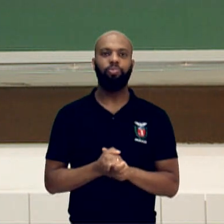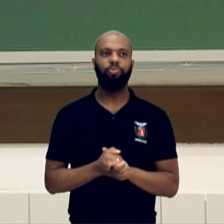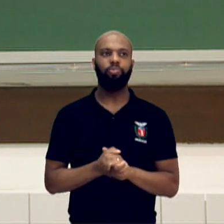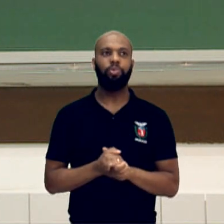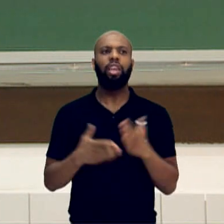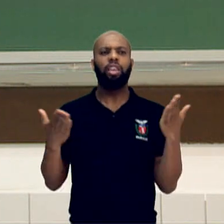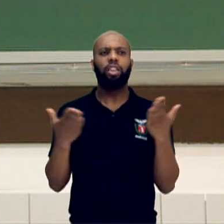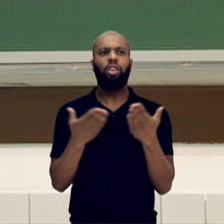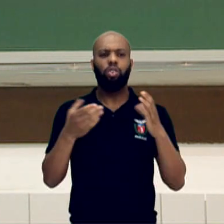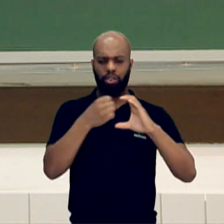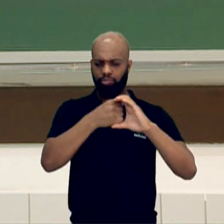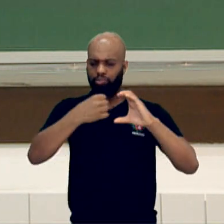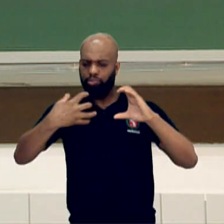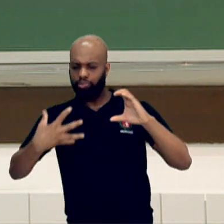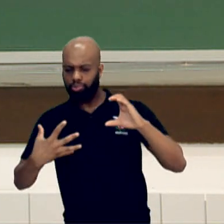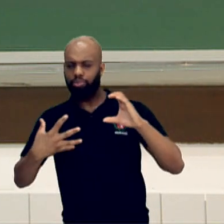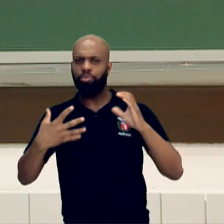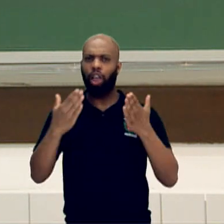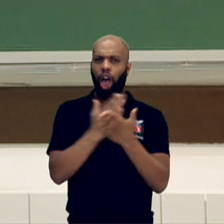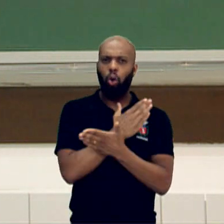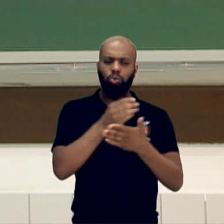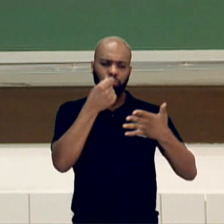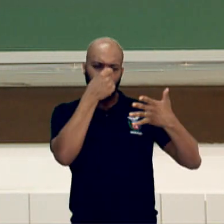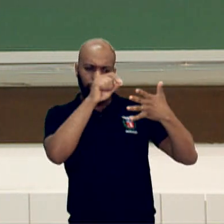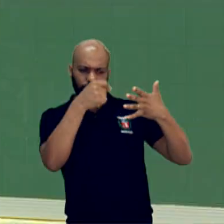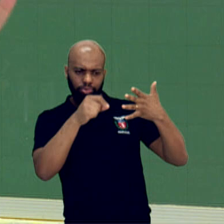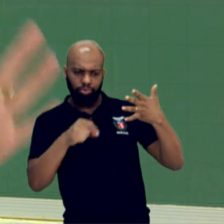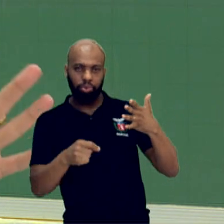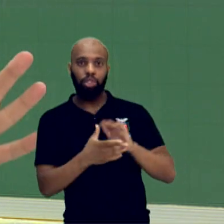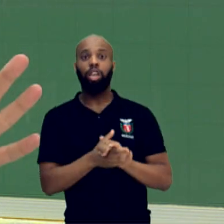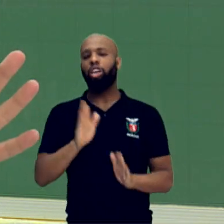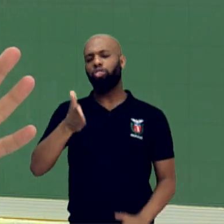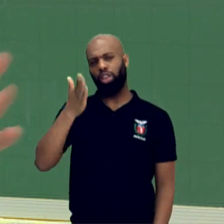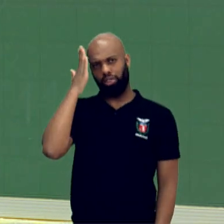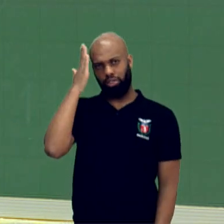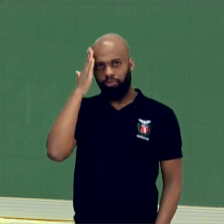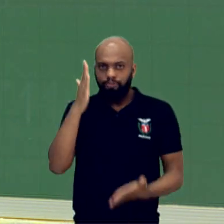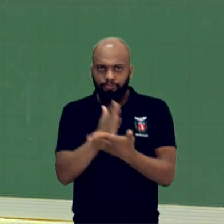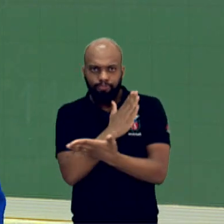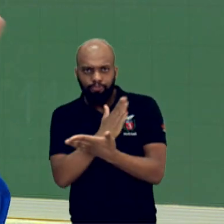Então, vamos a mais algumas características. Nós vimos umas,